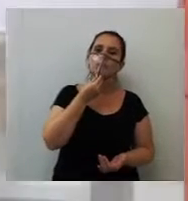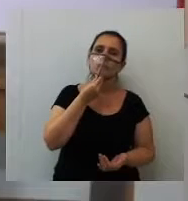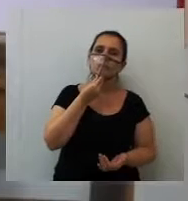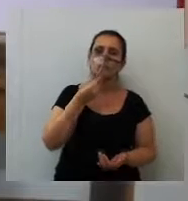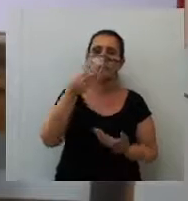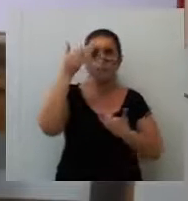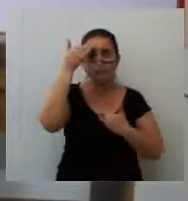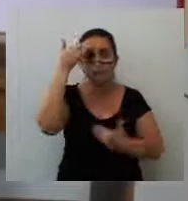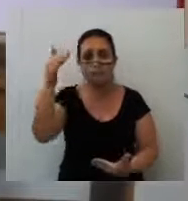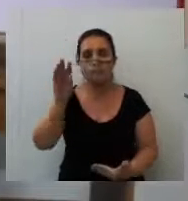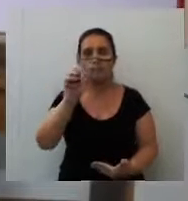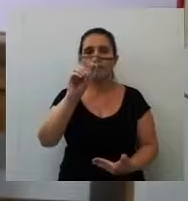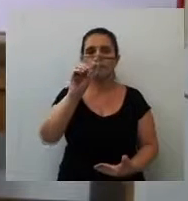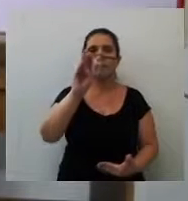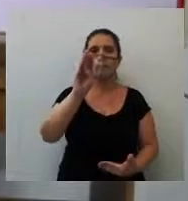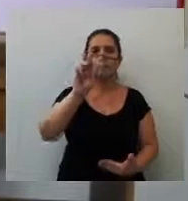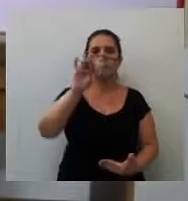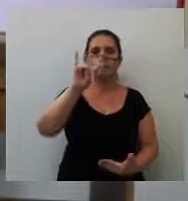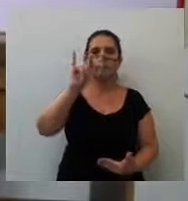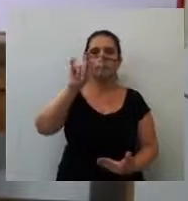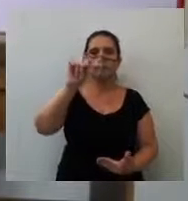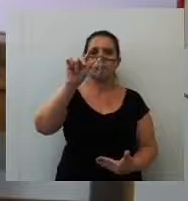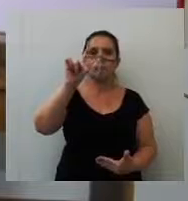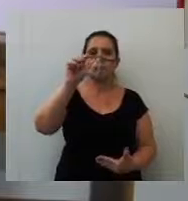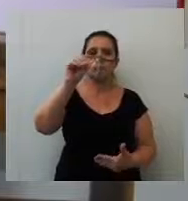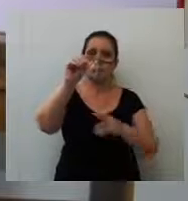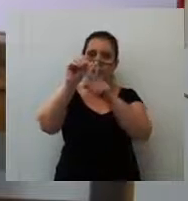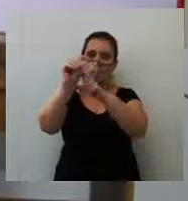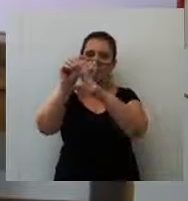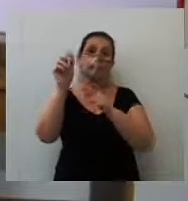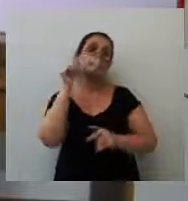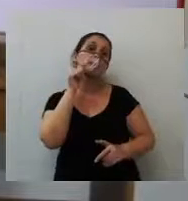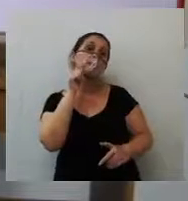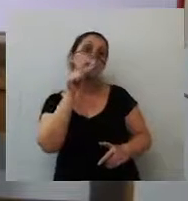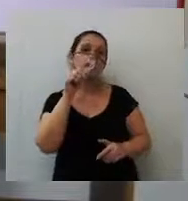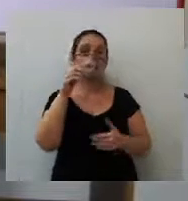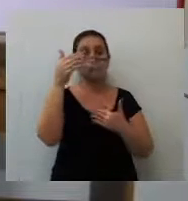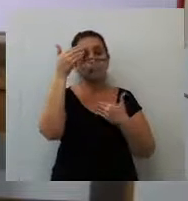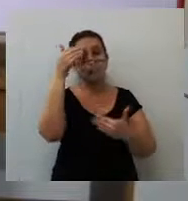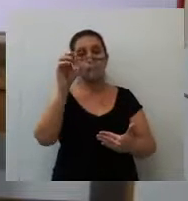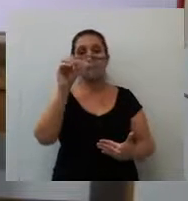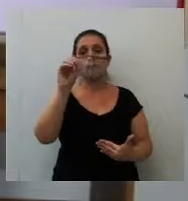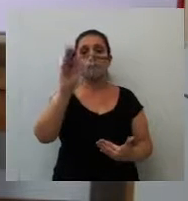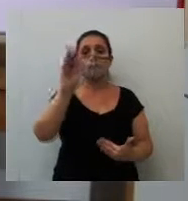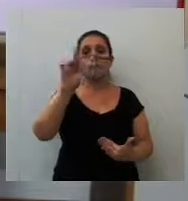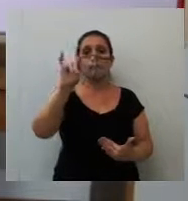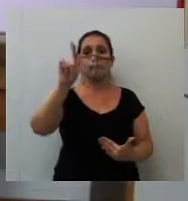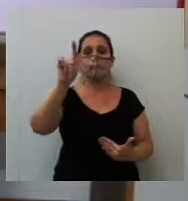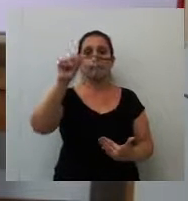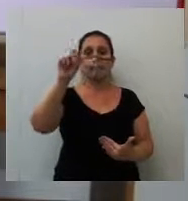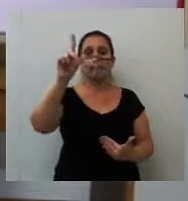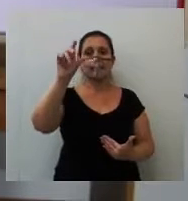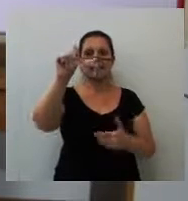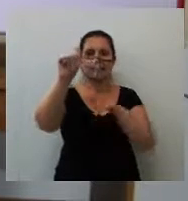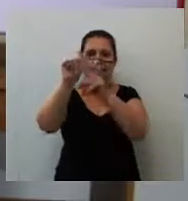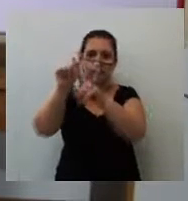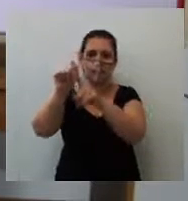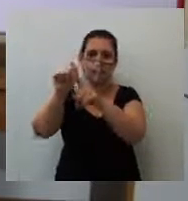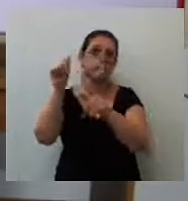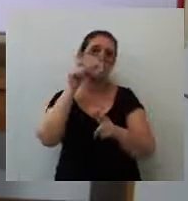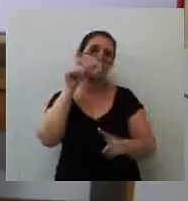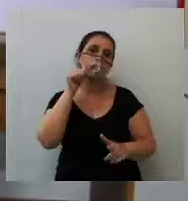muito obrigado de acordo com a gramática tá gente se é uma menina muito obrigada muito obrigada disse ela